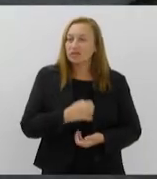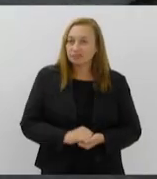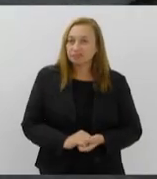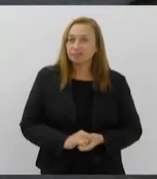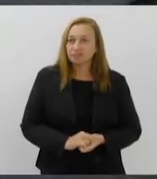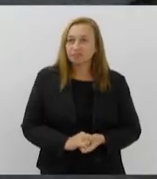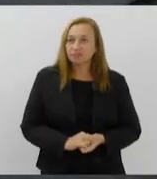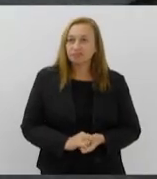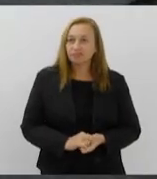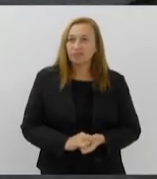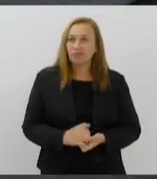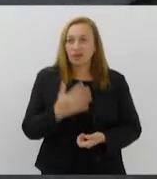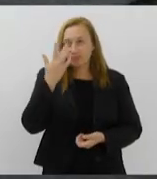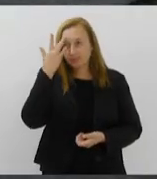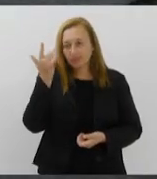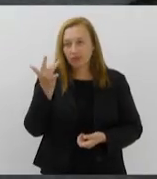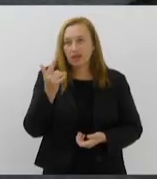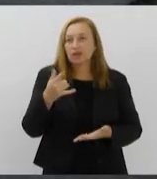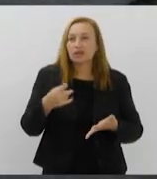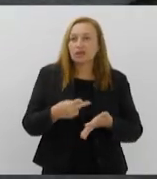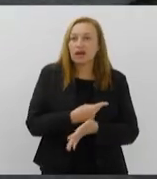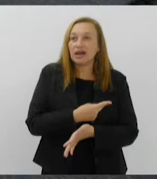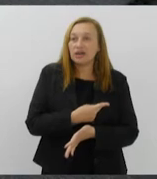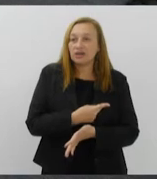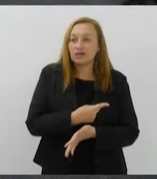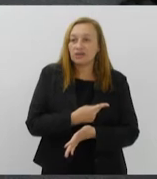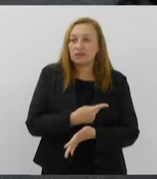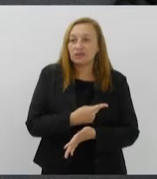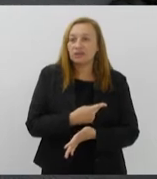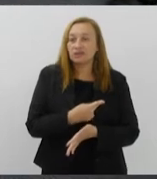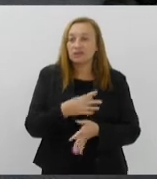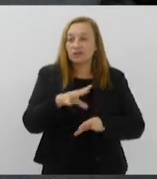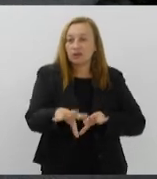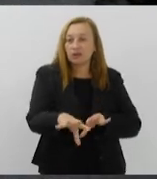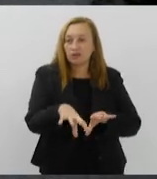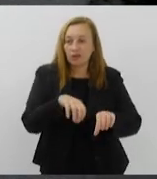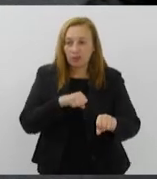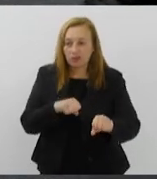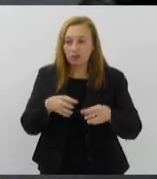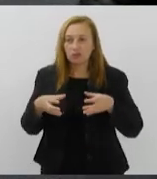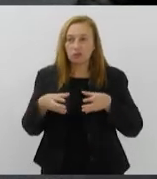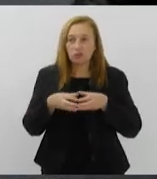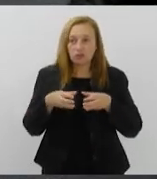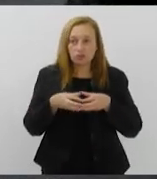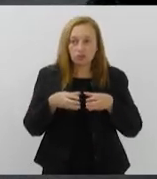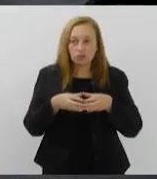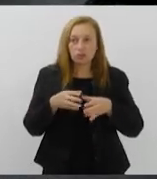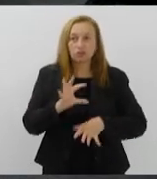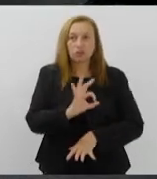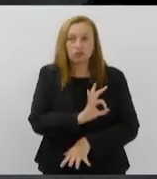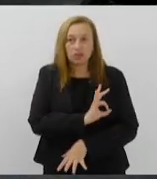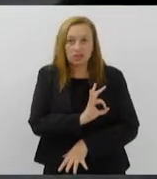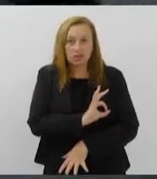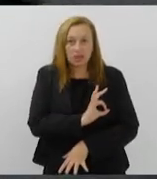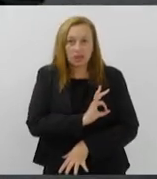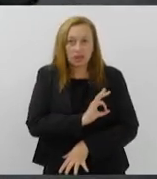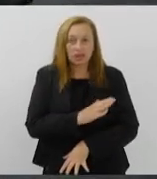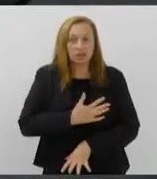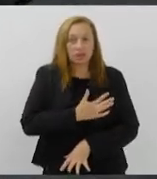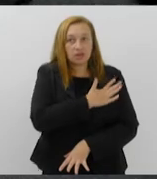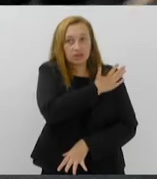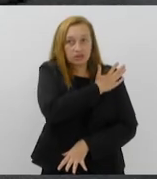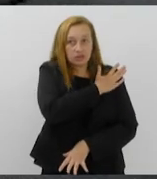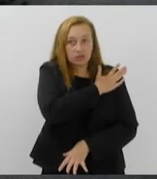que amanhã iria acontecer a formatura de uma turma de policiais militares